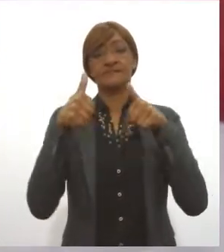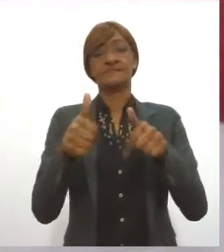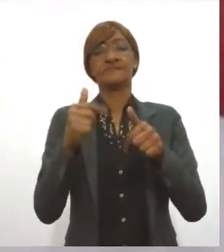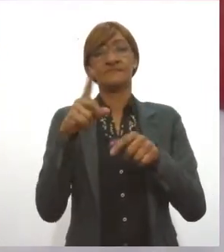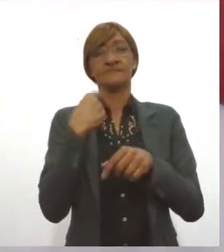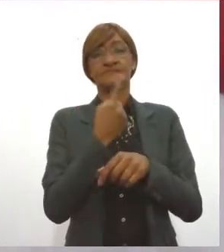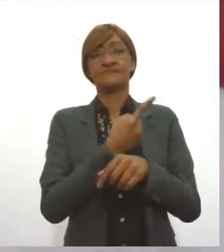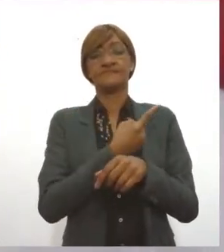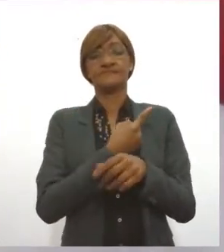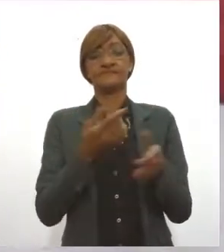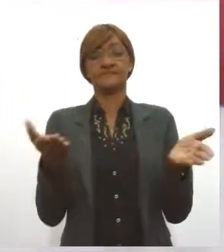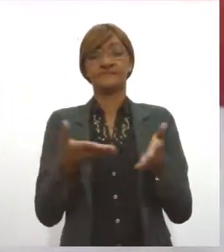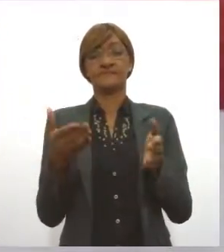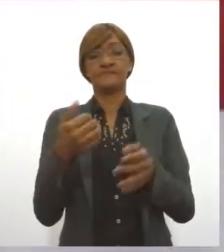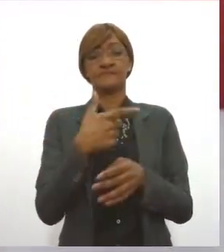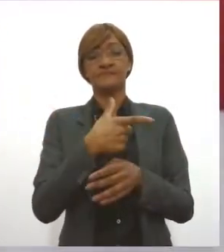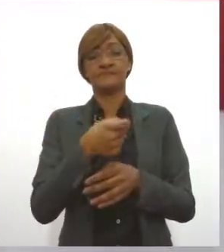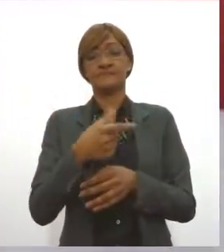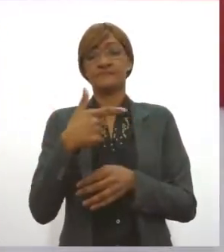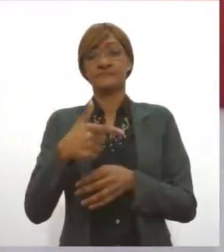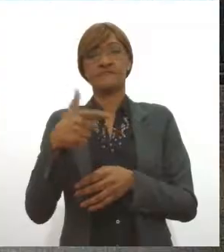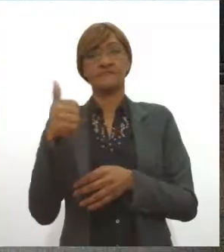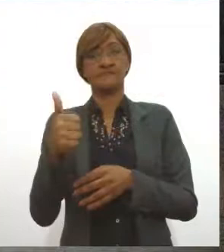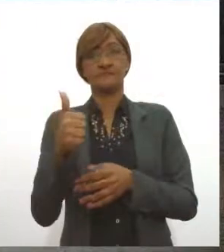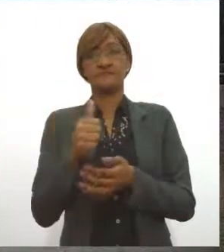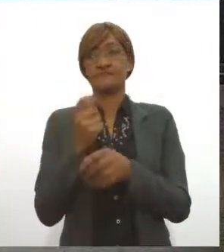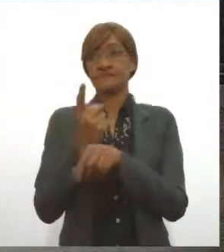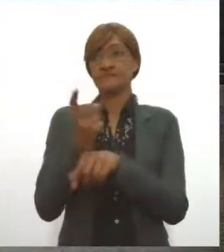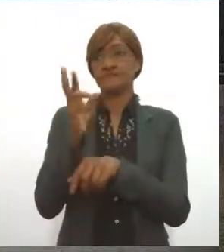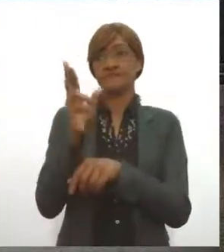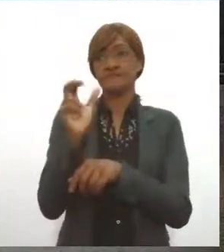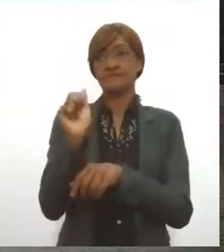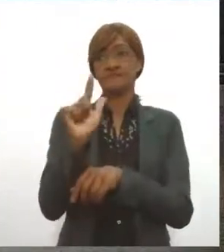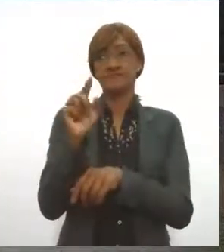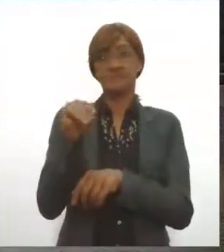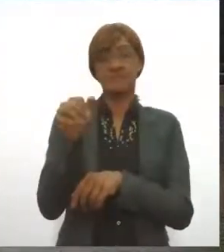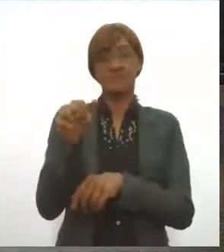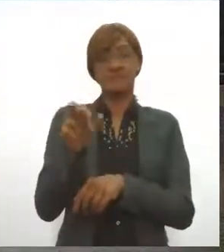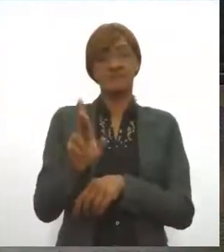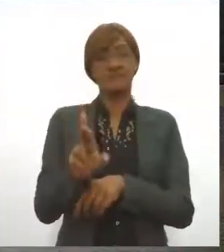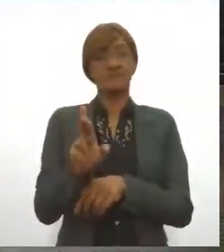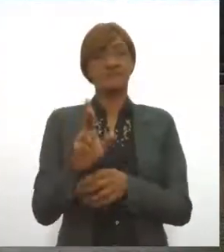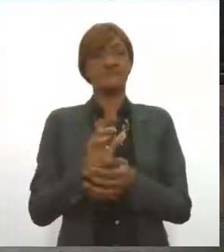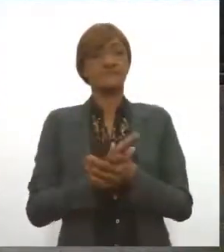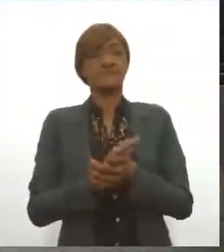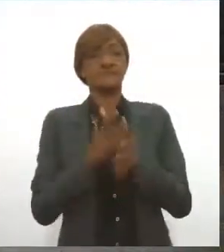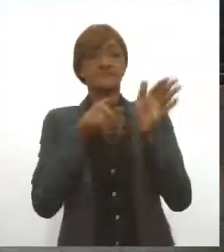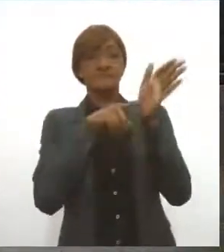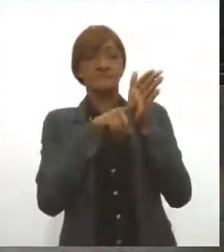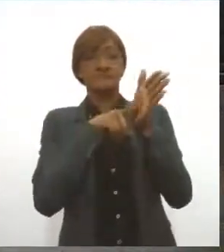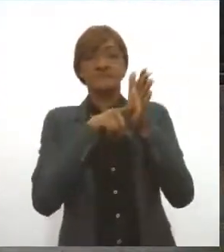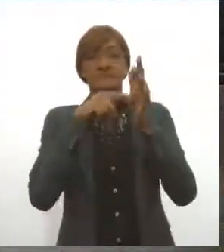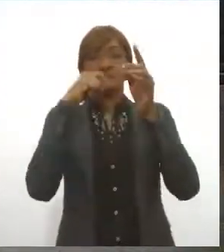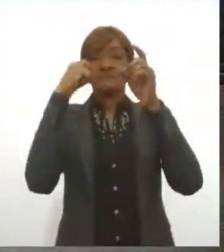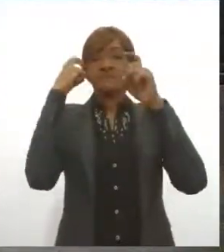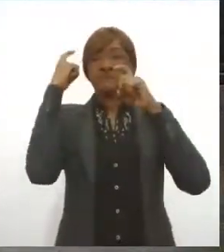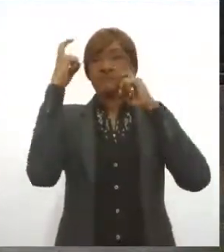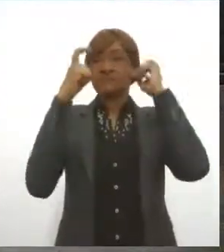em 2021. Doutor Almir, eu estava vendo, acompanhando os dados, né, e fiquei muito preocupada, porque